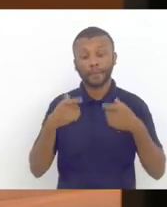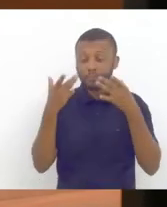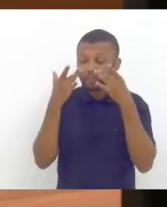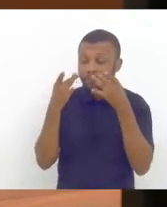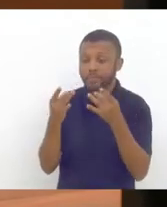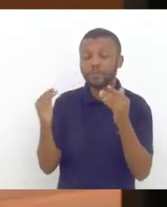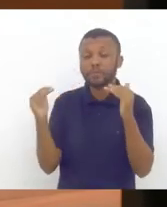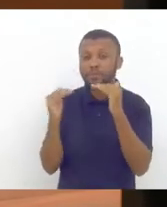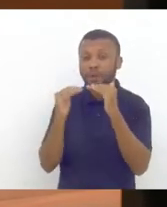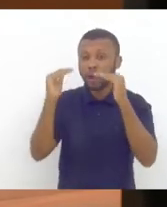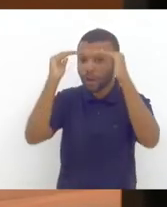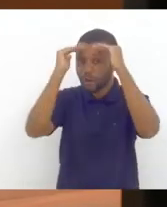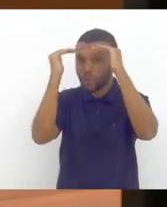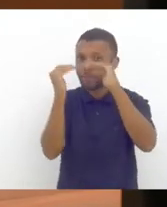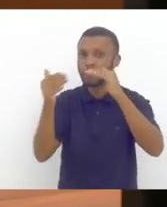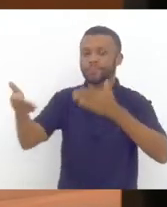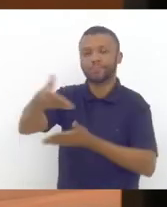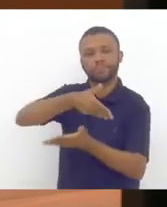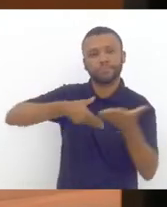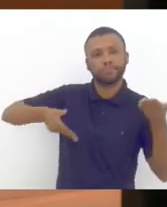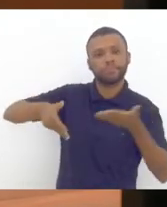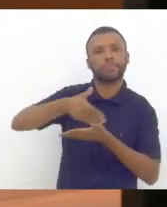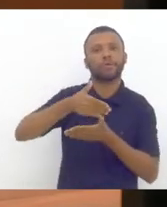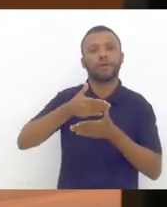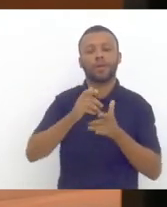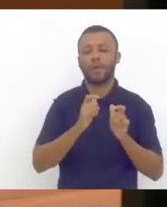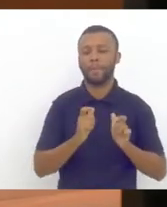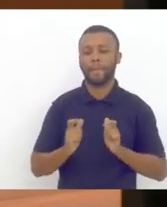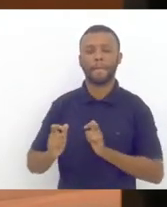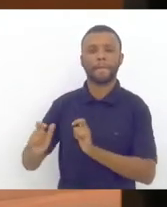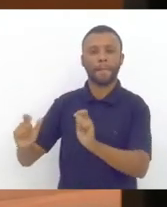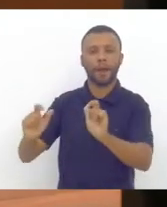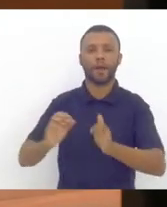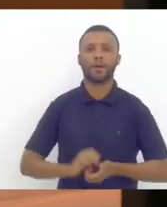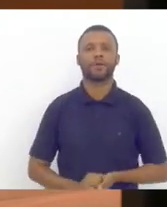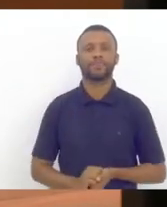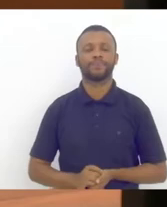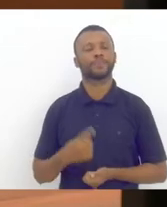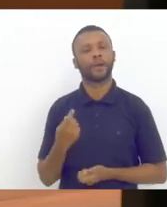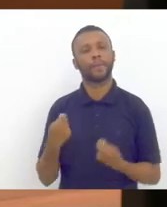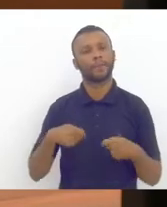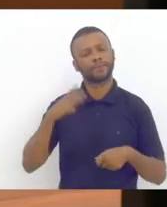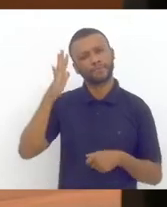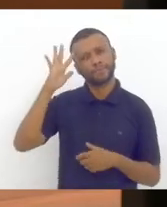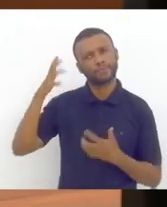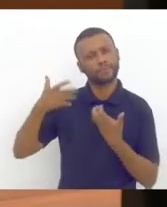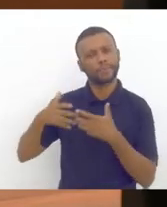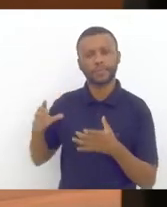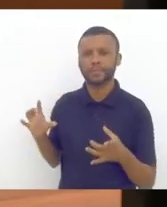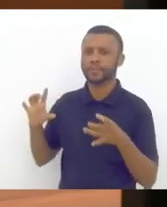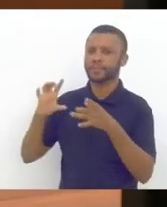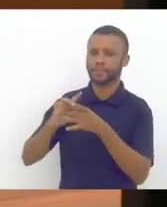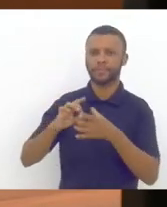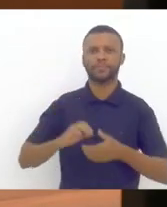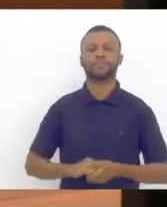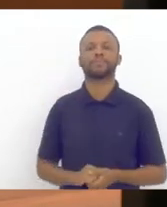equidade, com respeito, né, esses territórios. É preciso que se pense nesse sentido.